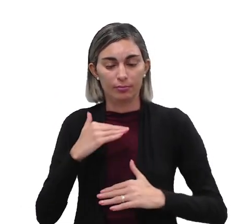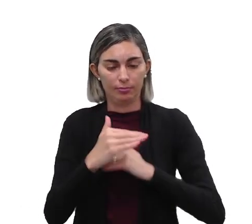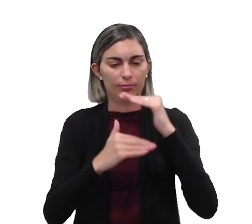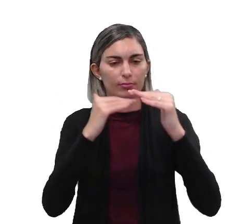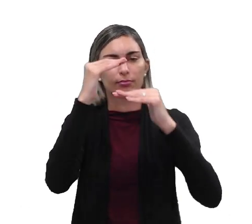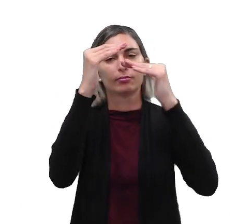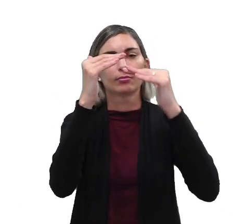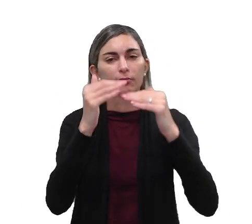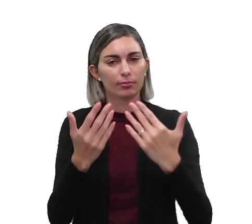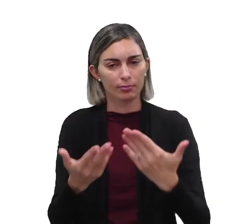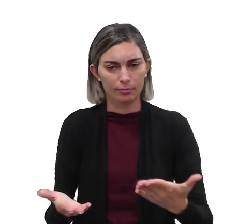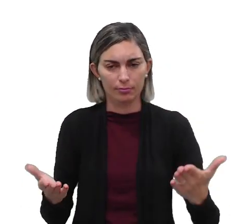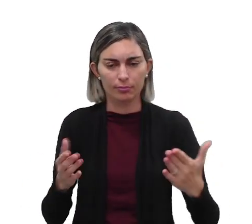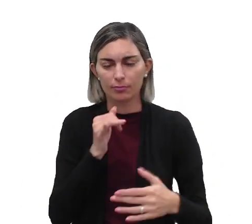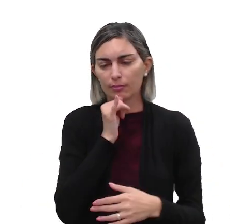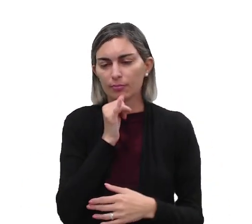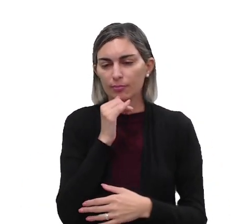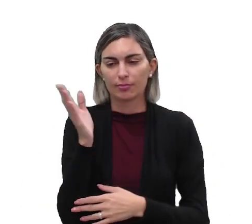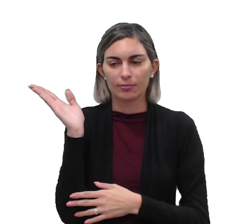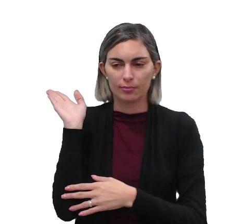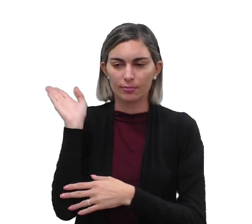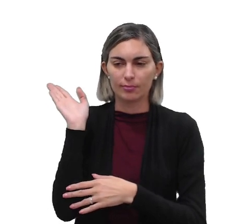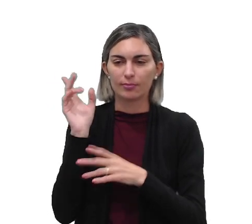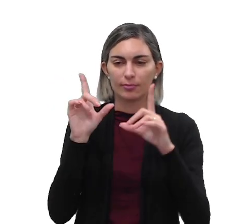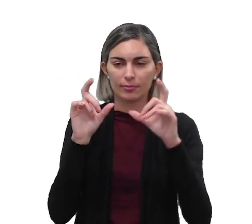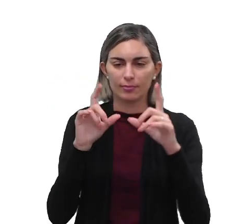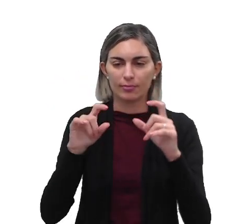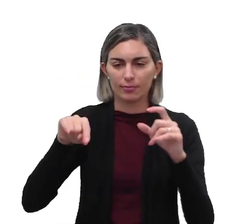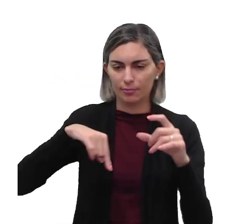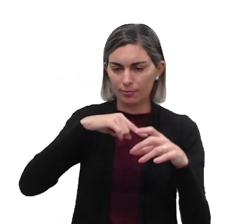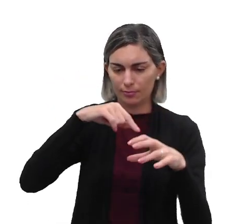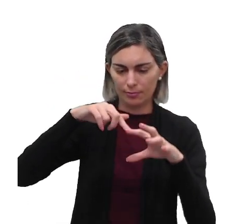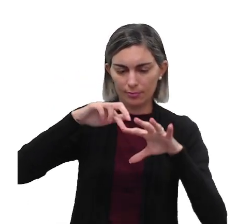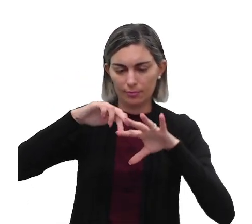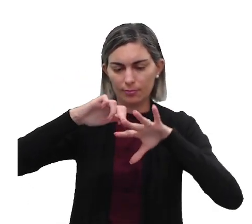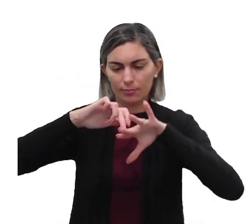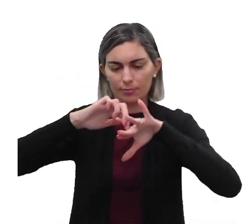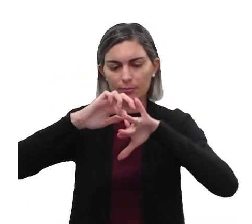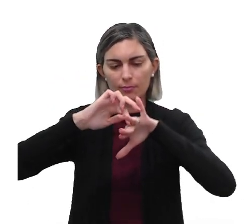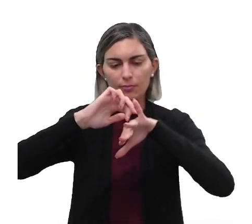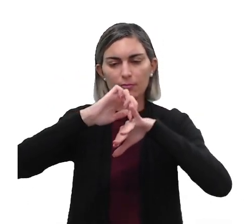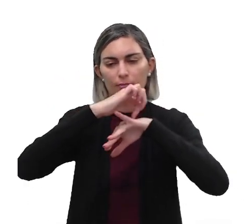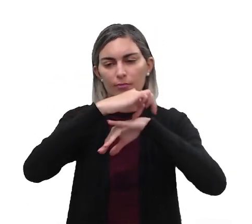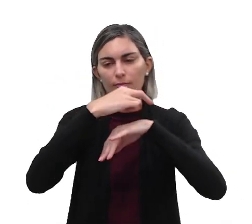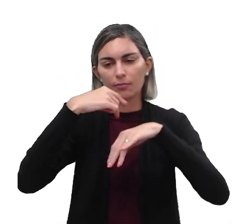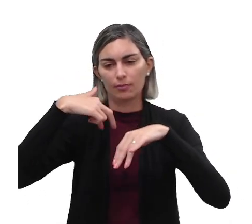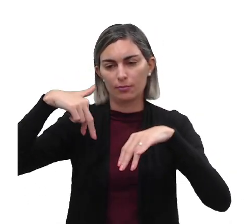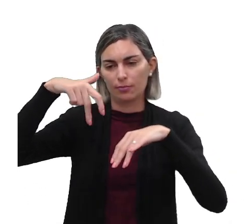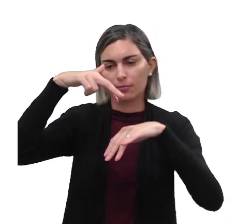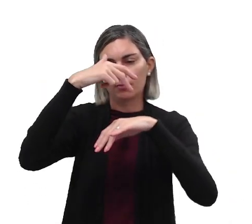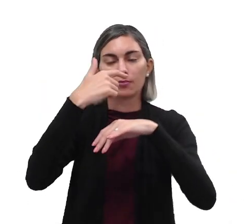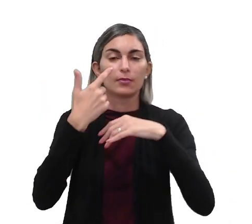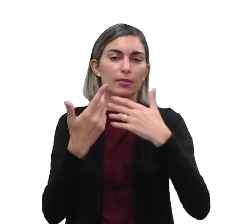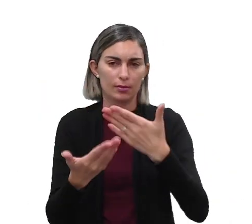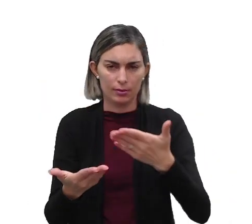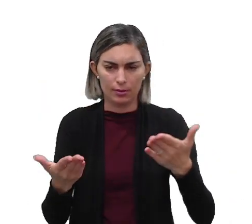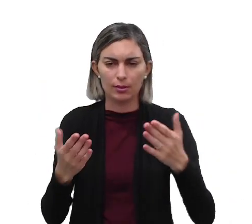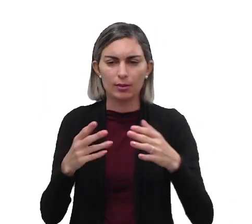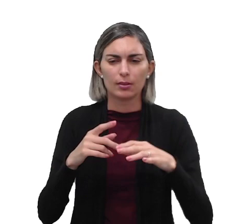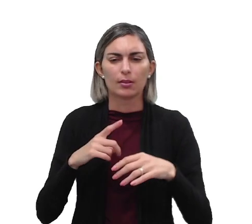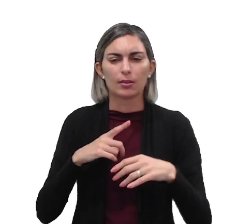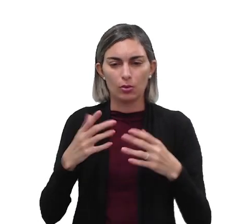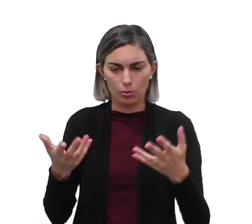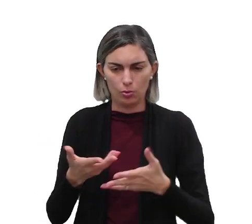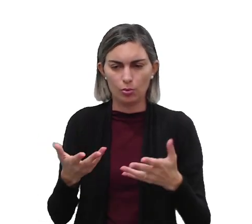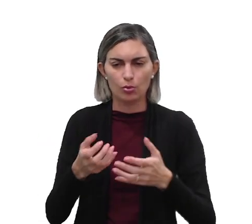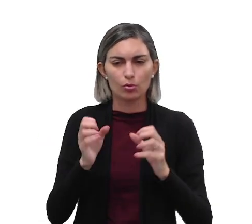crescimento. Então a gente tem esse exemplo bem interessante de escadas que pode ter esse formato em espiral. Apesar que essa escada